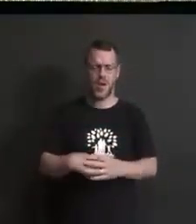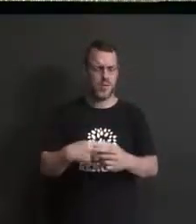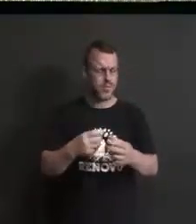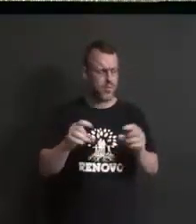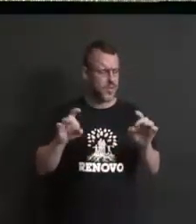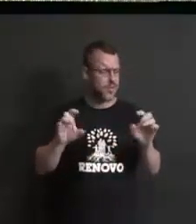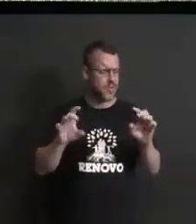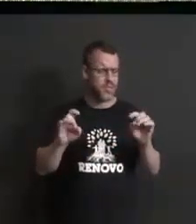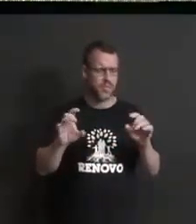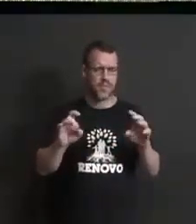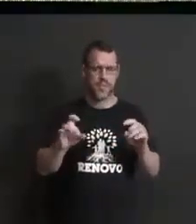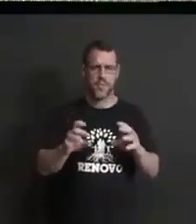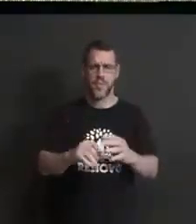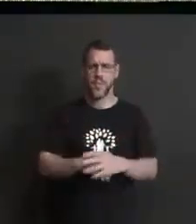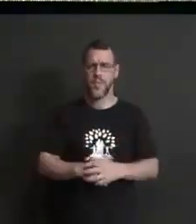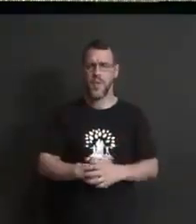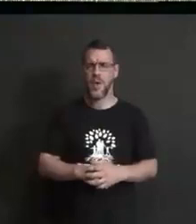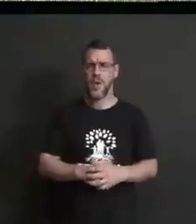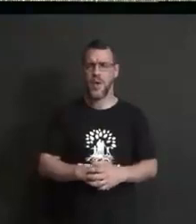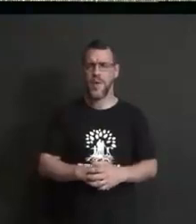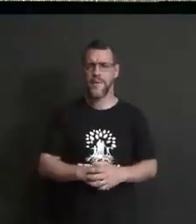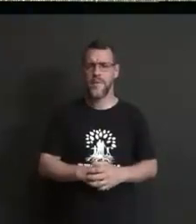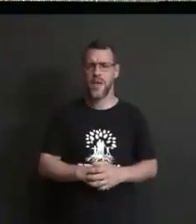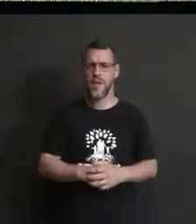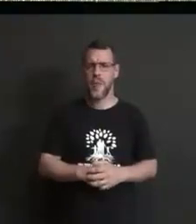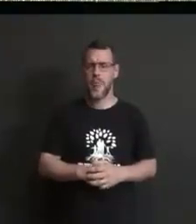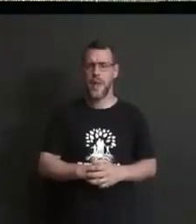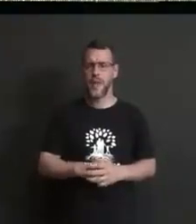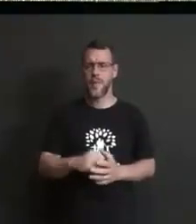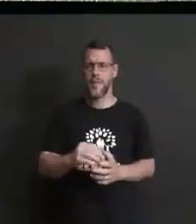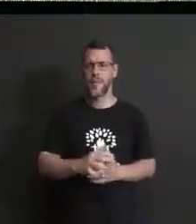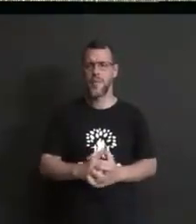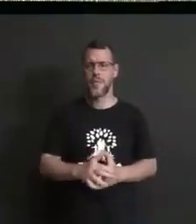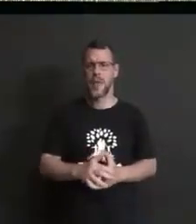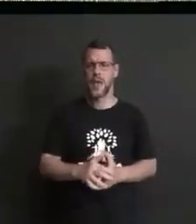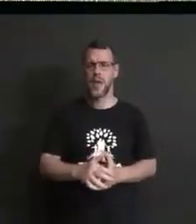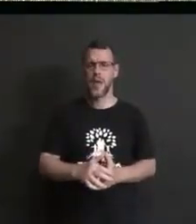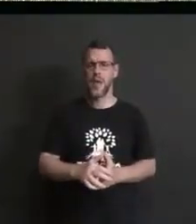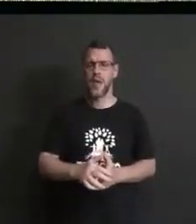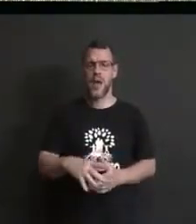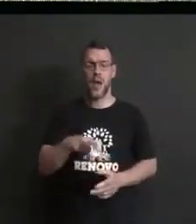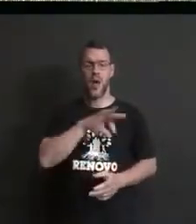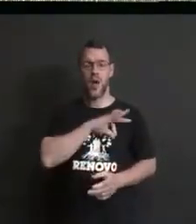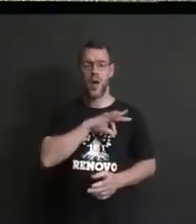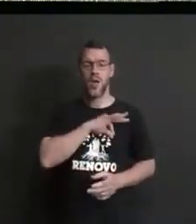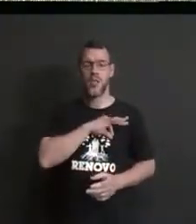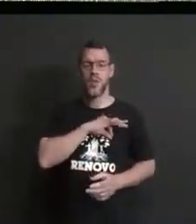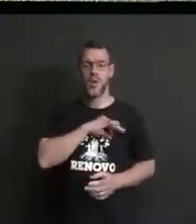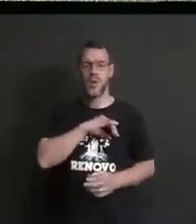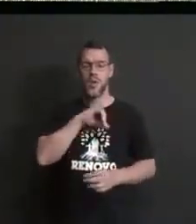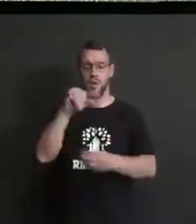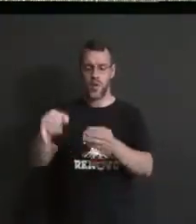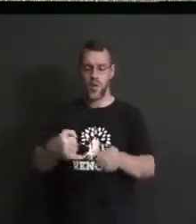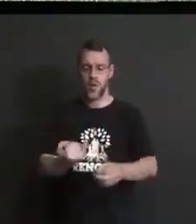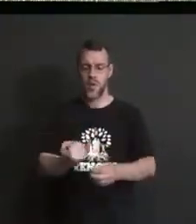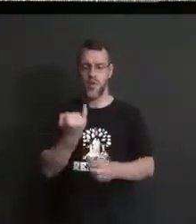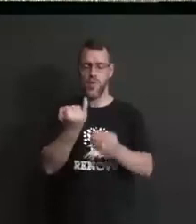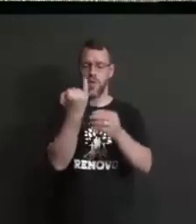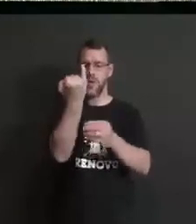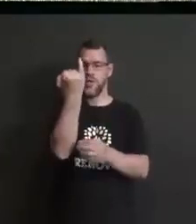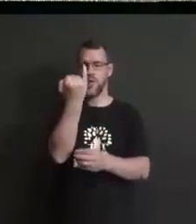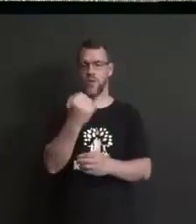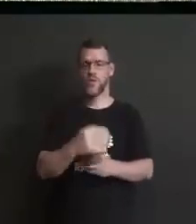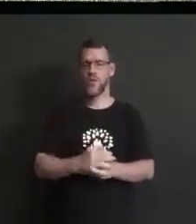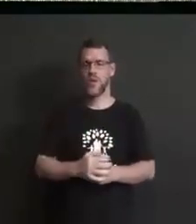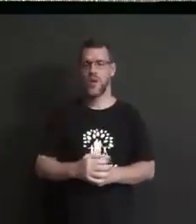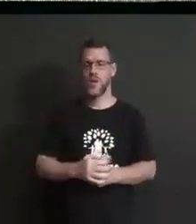Espetacular. Neemias é considerado no mundo secular o prefeito de Jerusalém. Tem um livro com esse nome, viu, Atelano?